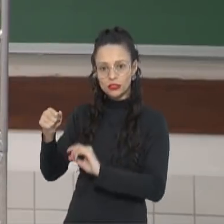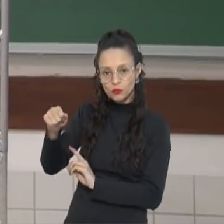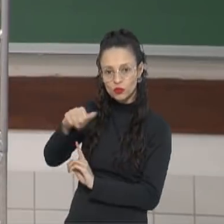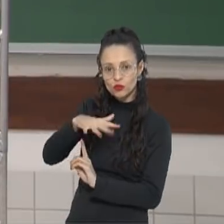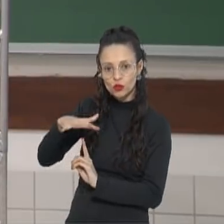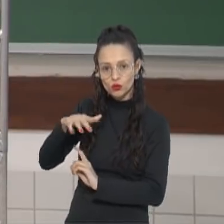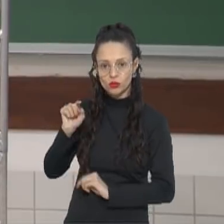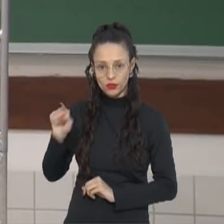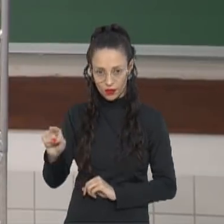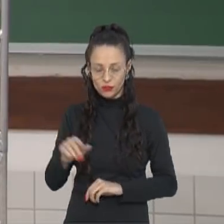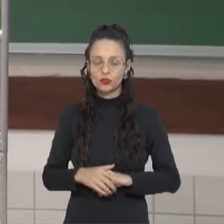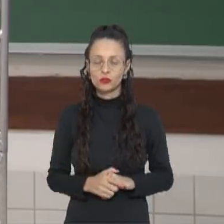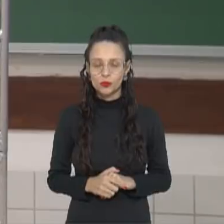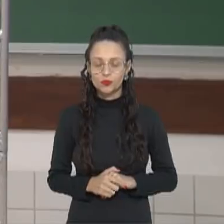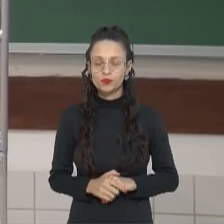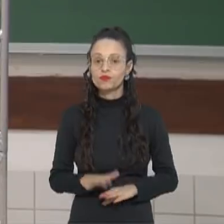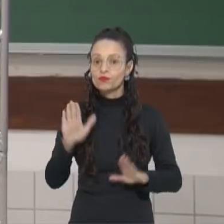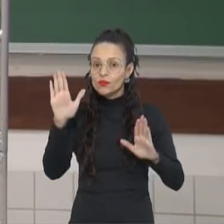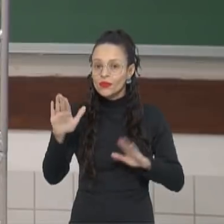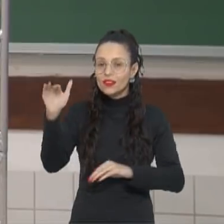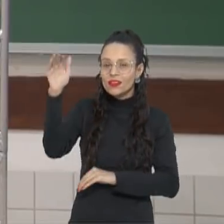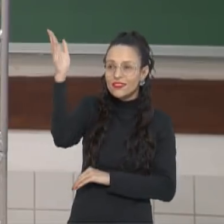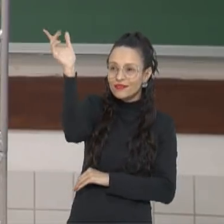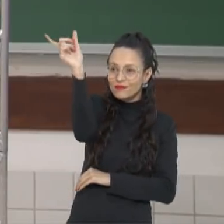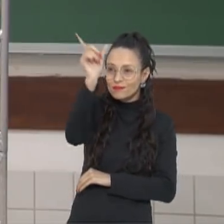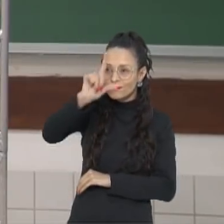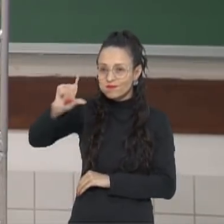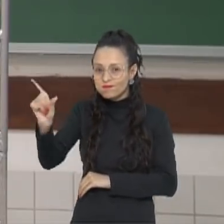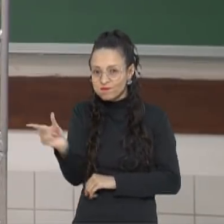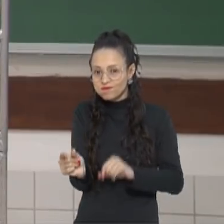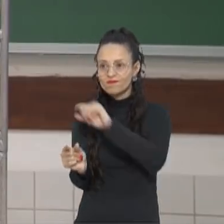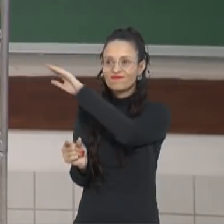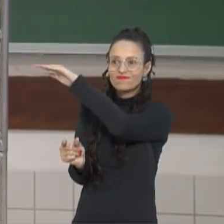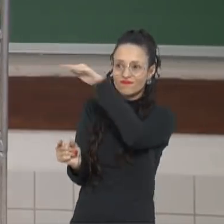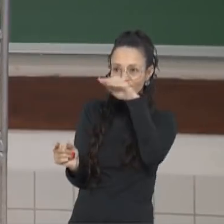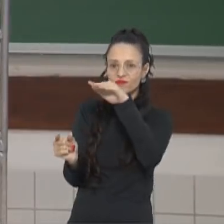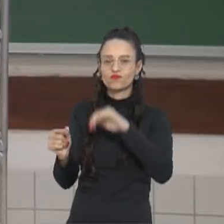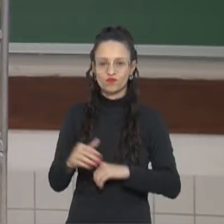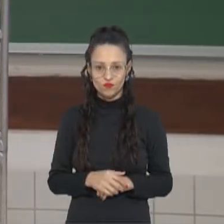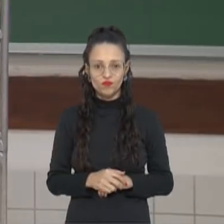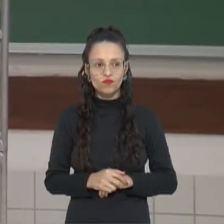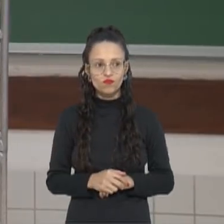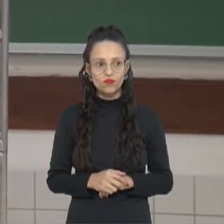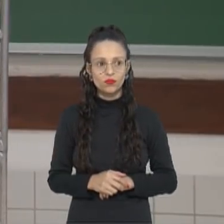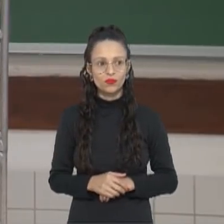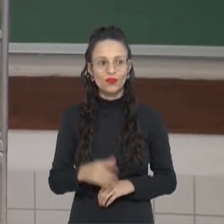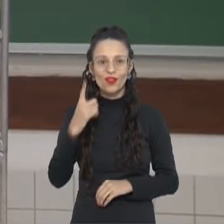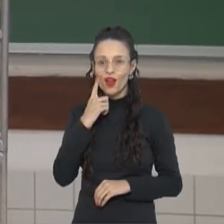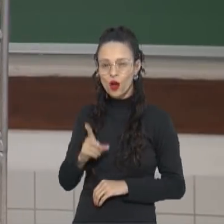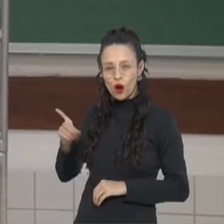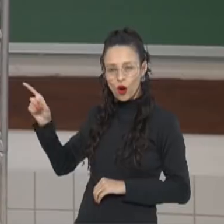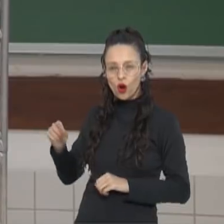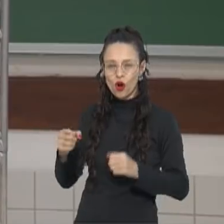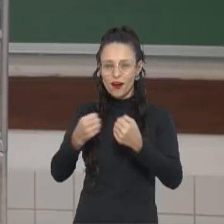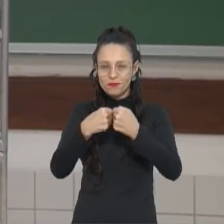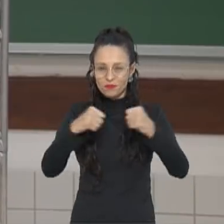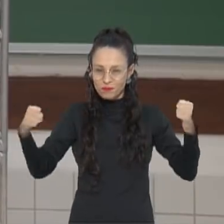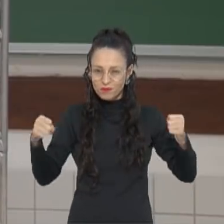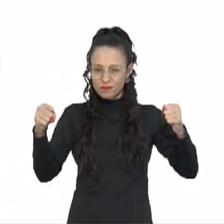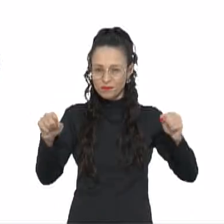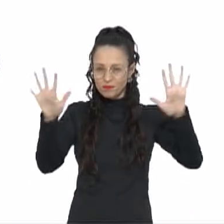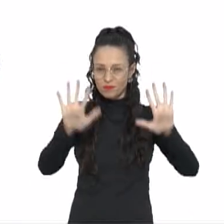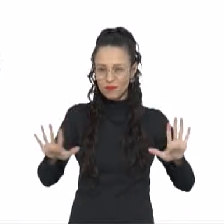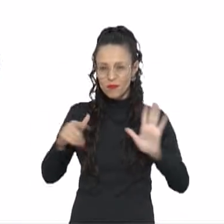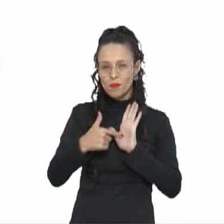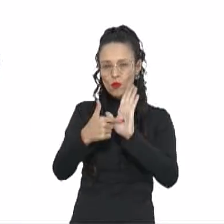um desses países. Uma divisão na Coreia. Aqui você tem um mapa que mostra aí a Coreia